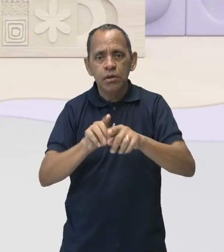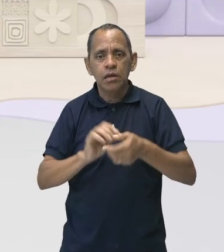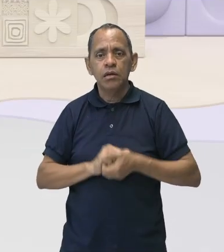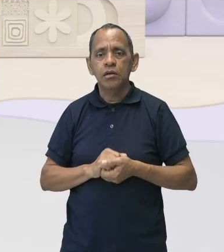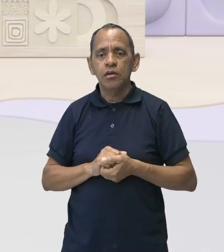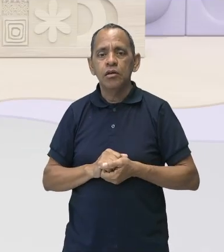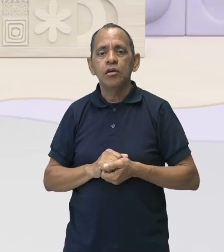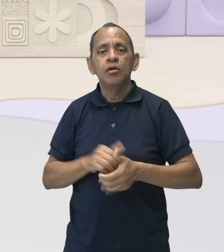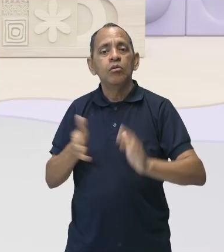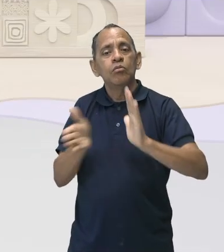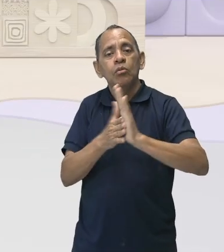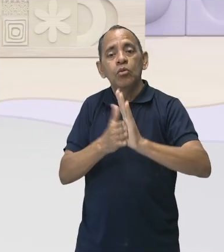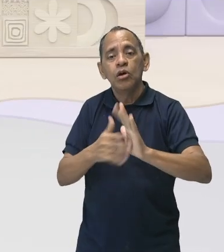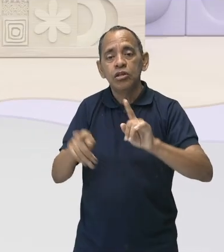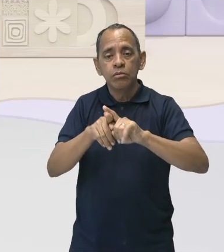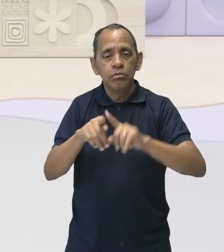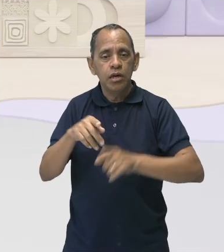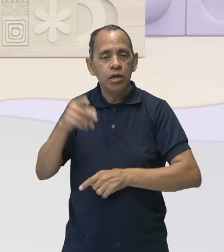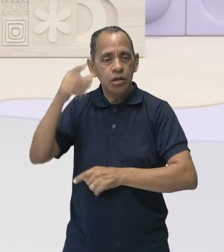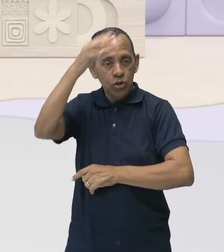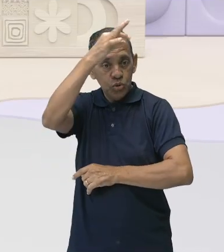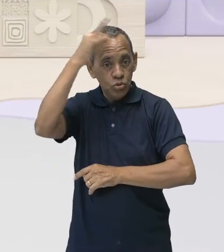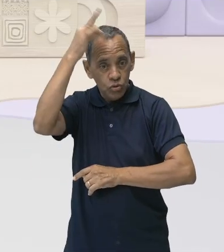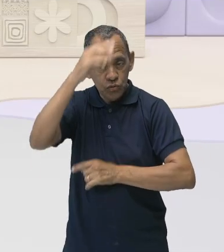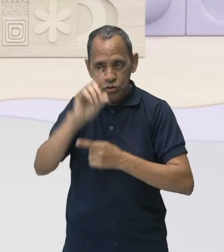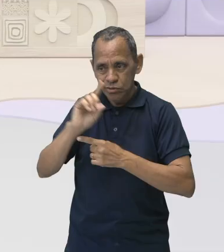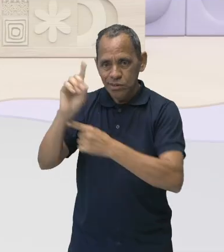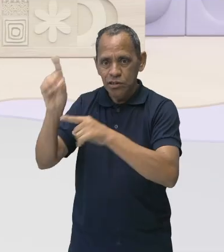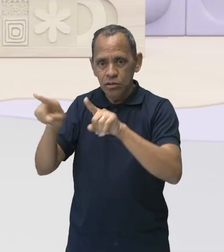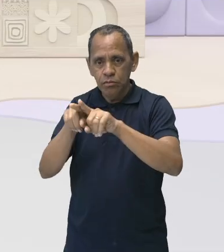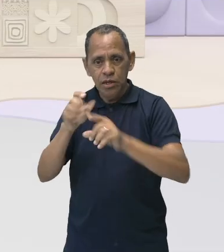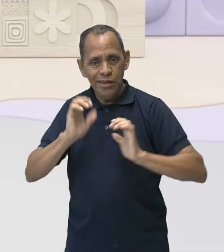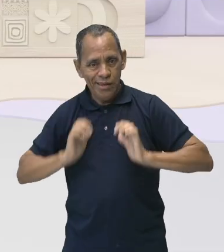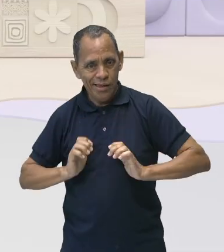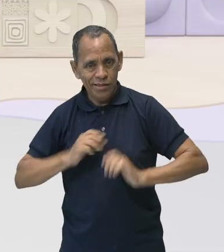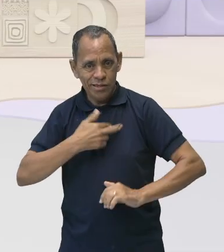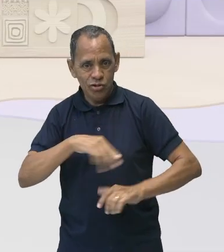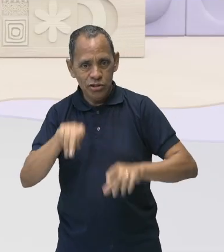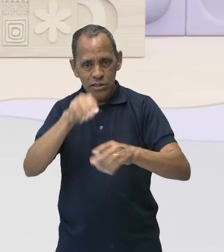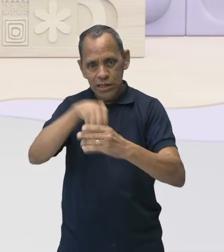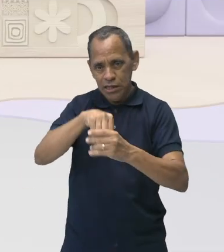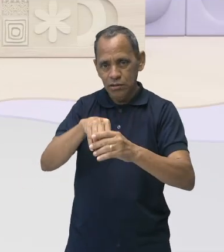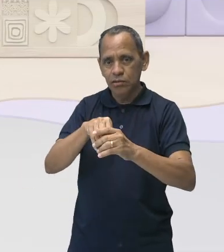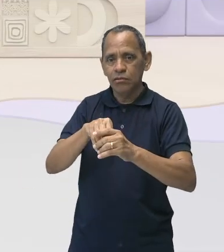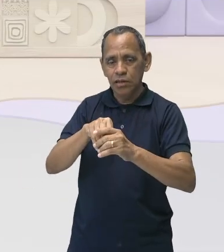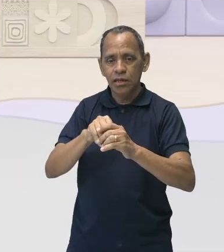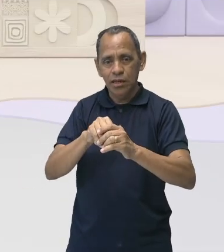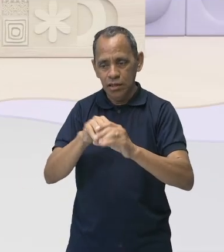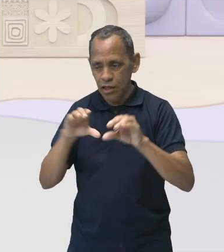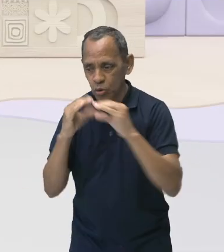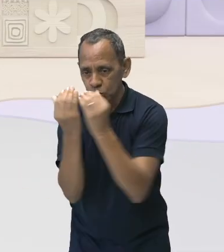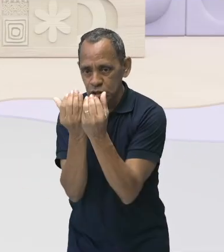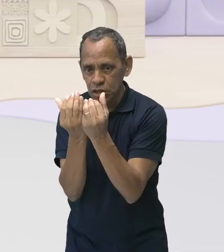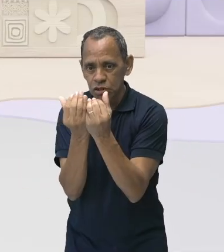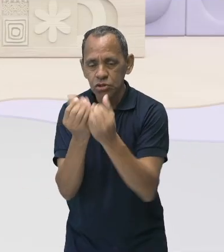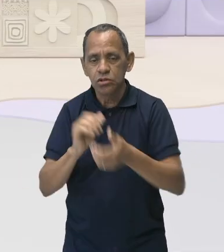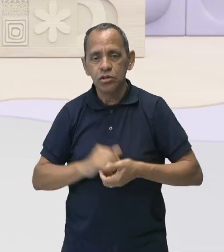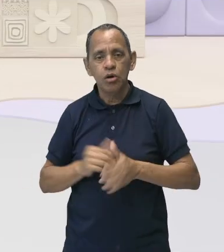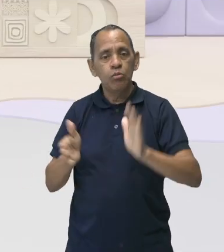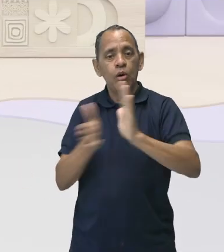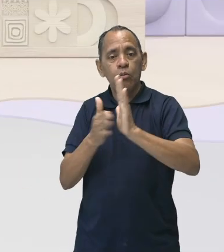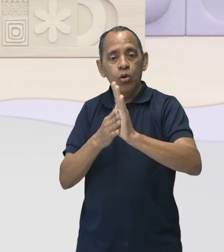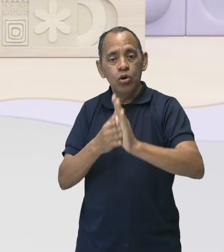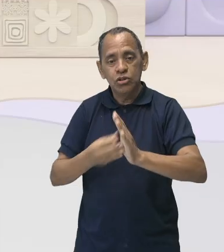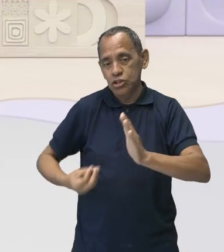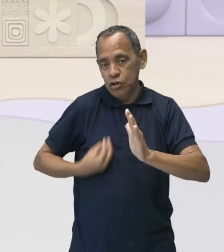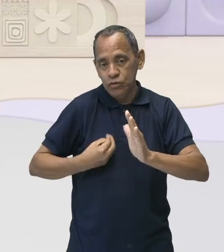da ética religiosa e da comunidade. Nós temos que entender, por exemplo, que a nossa vida ela se